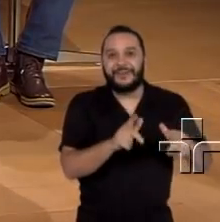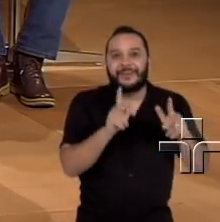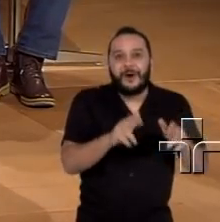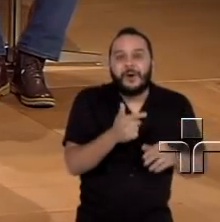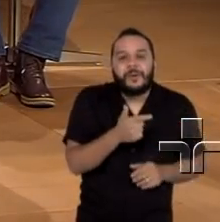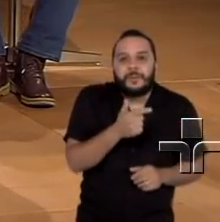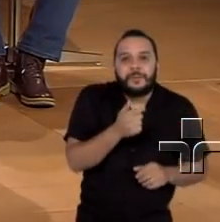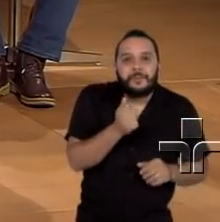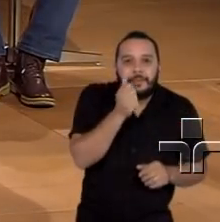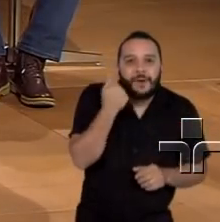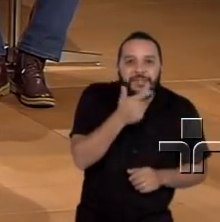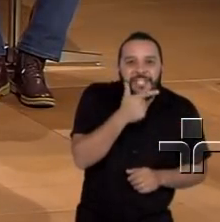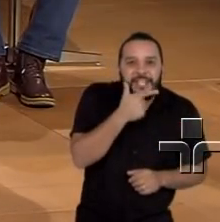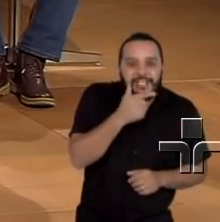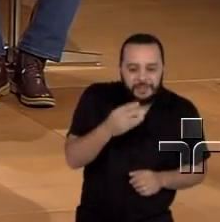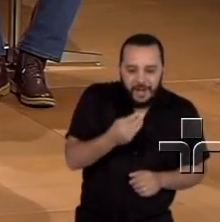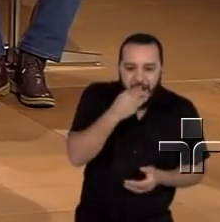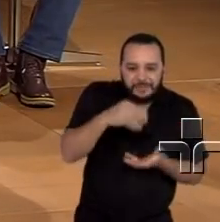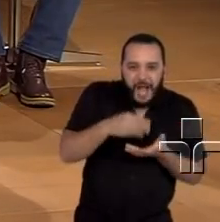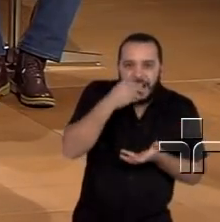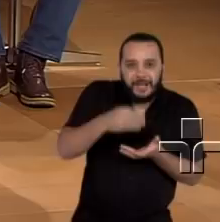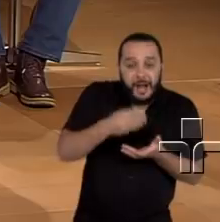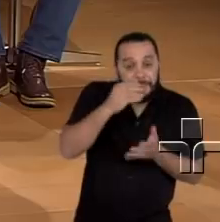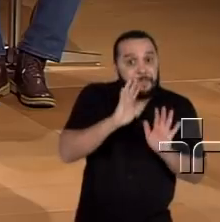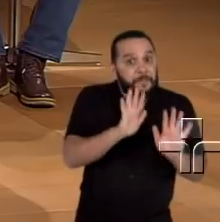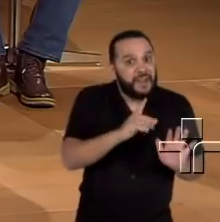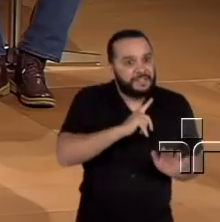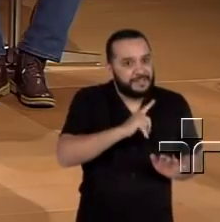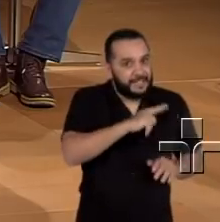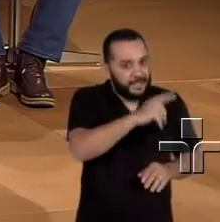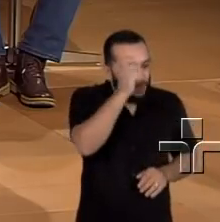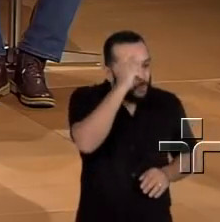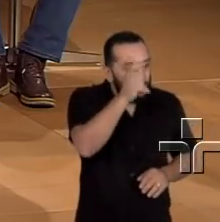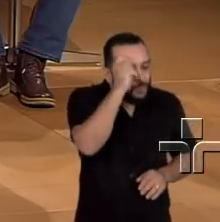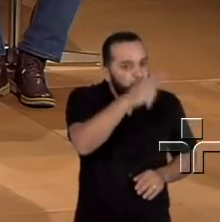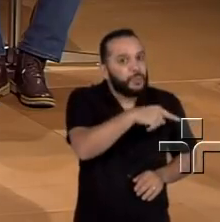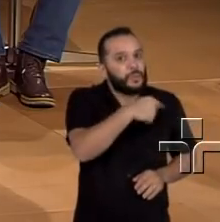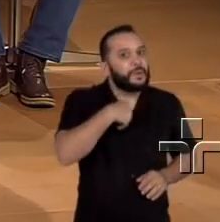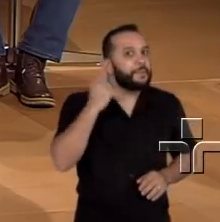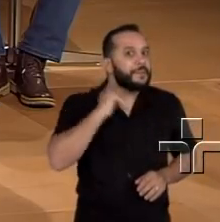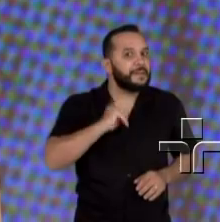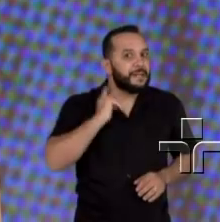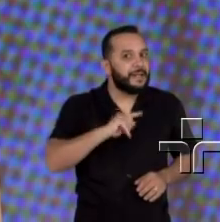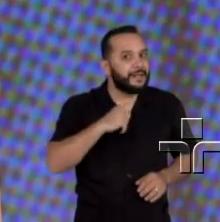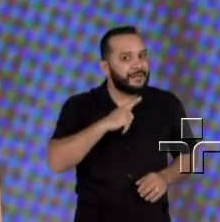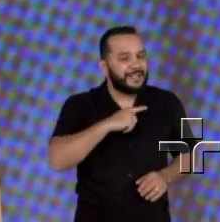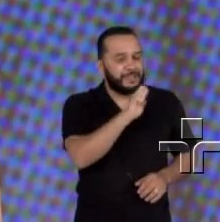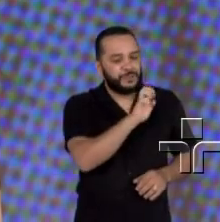Mas existe uma cultura mineira de um estado muito específico